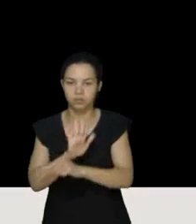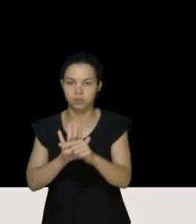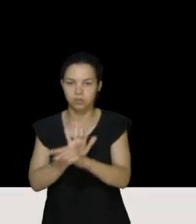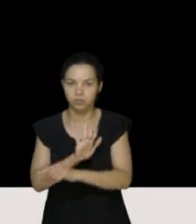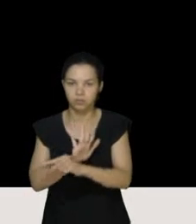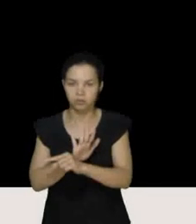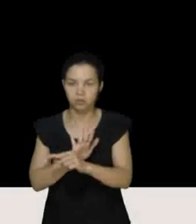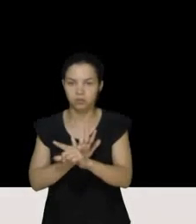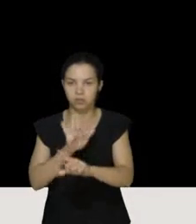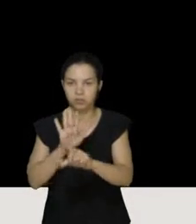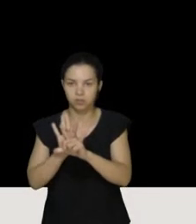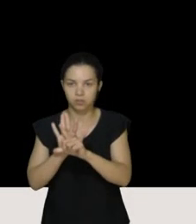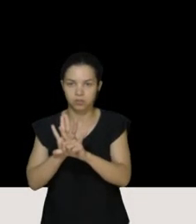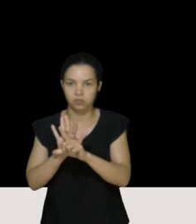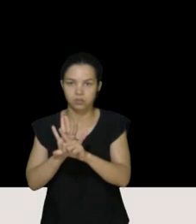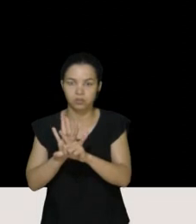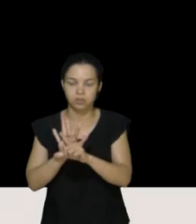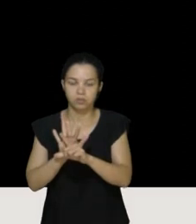lei para